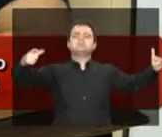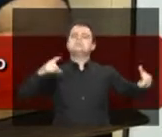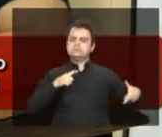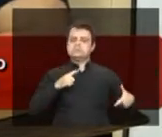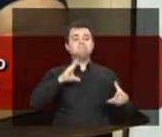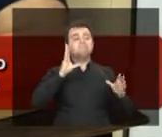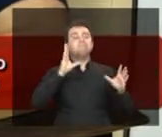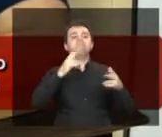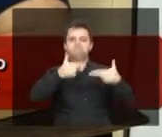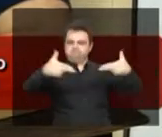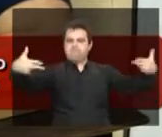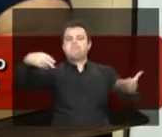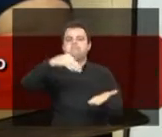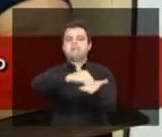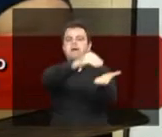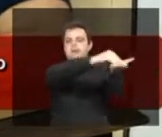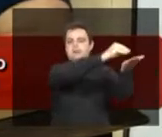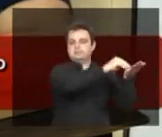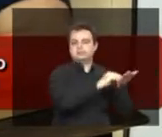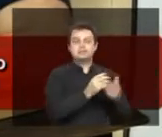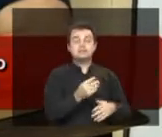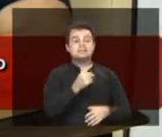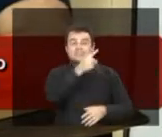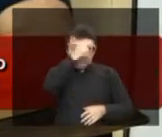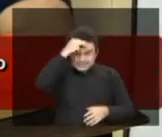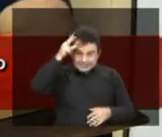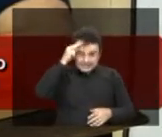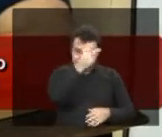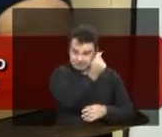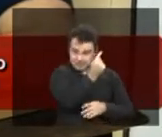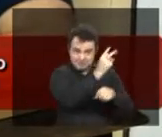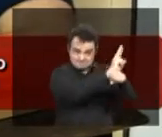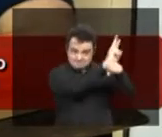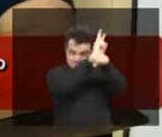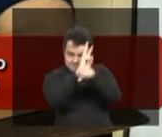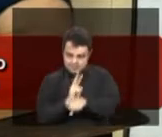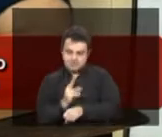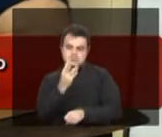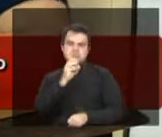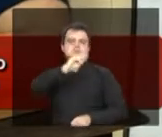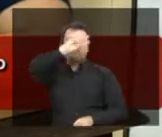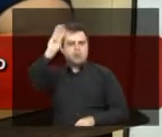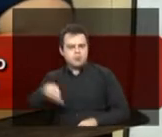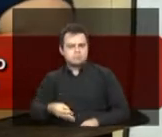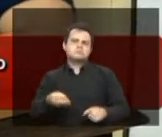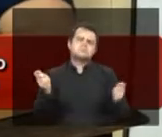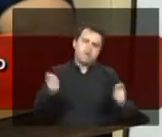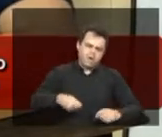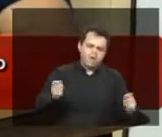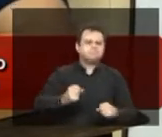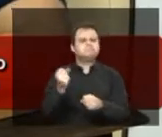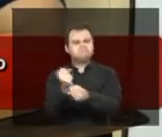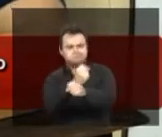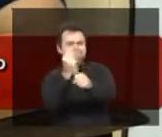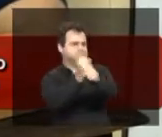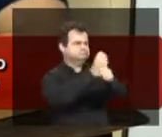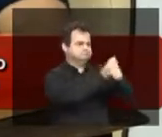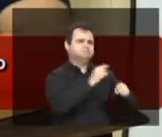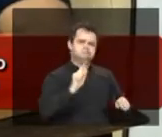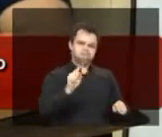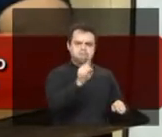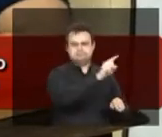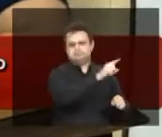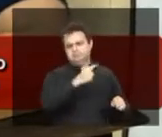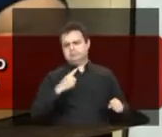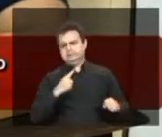certeza, de grandes investimentos. Os 300 milhões vai contemplar algumas reformas, vai também cumprir